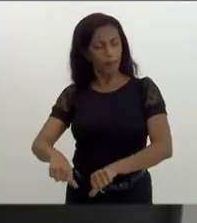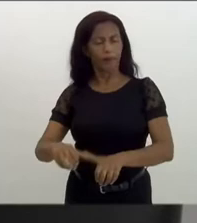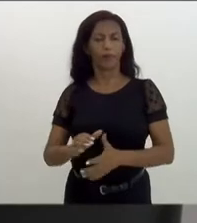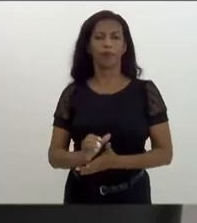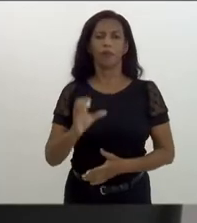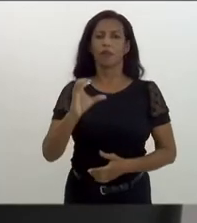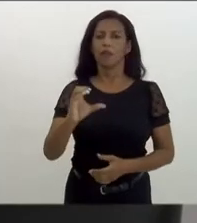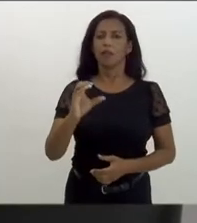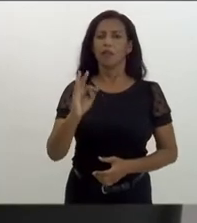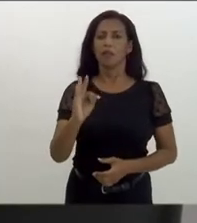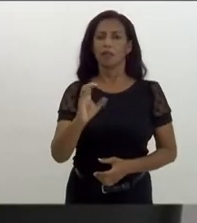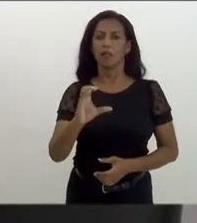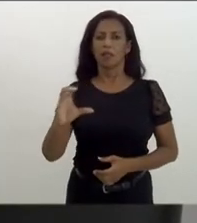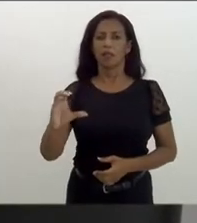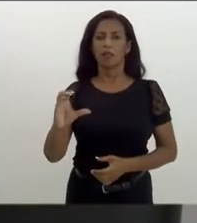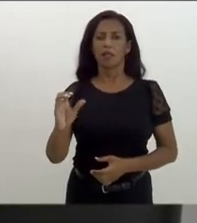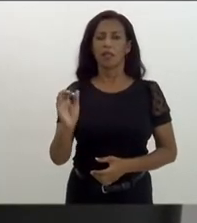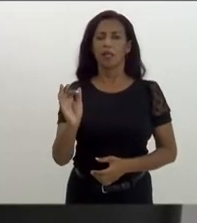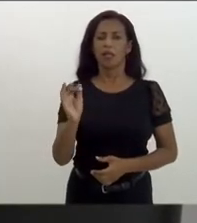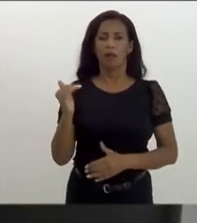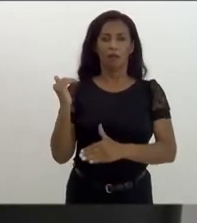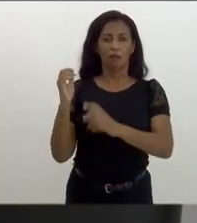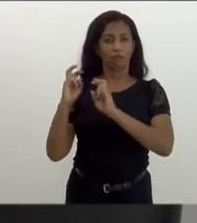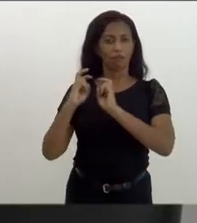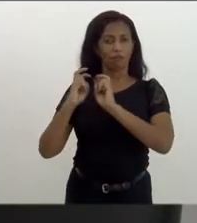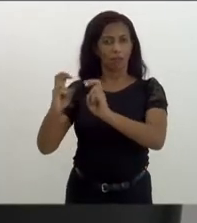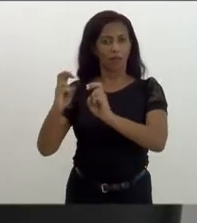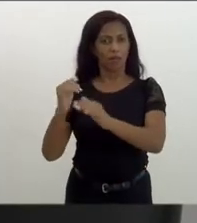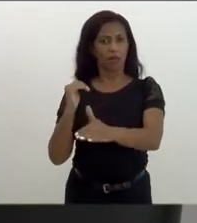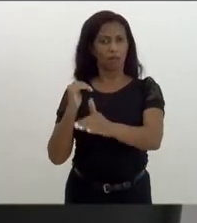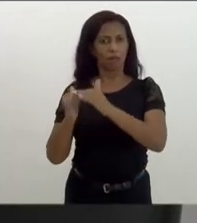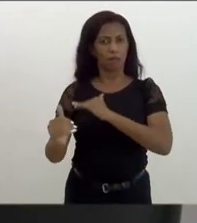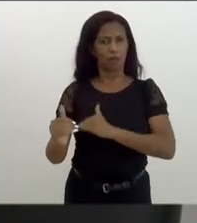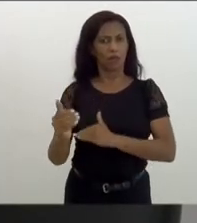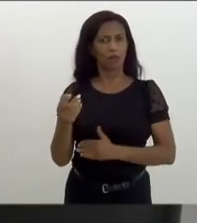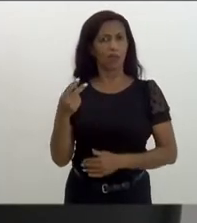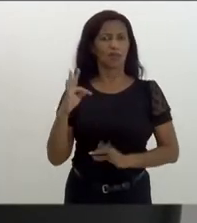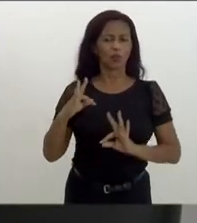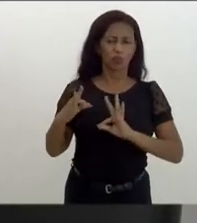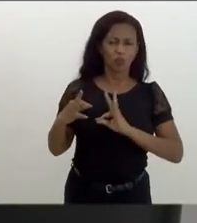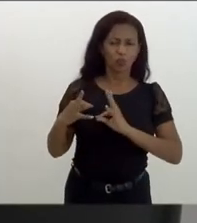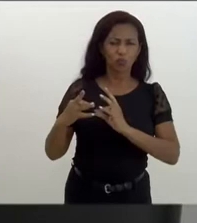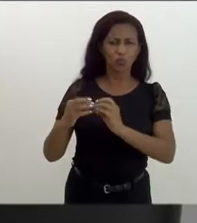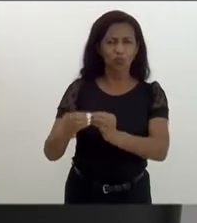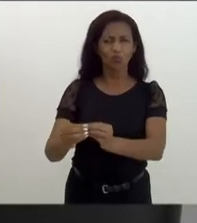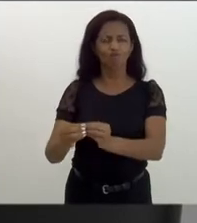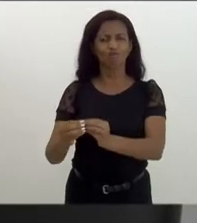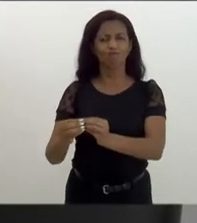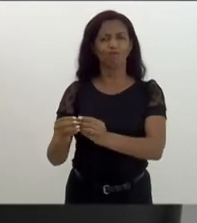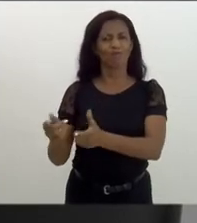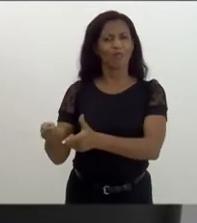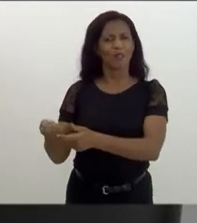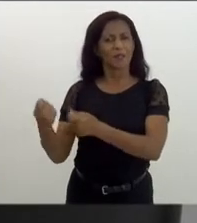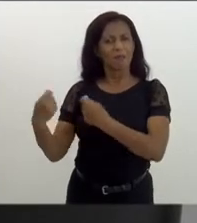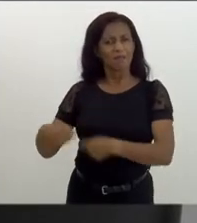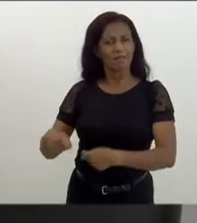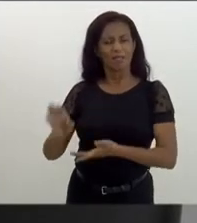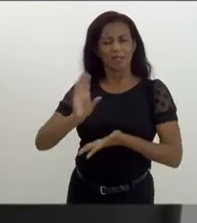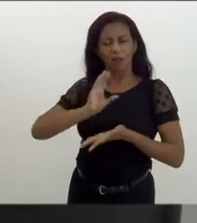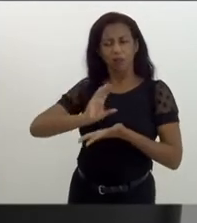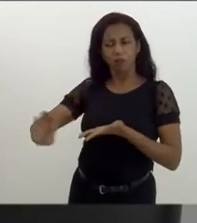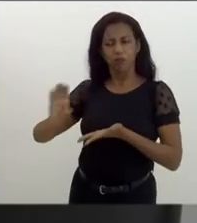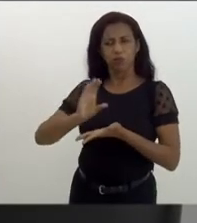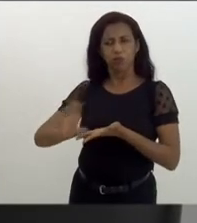a ctc ctc flumitrens e metrô são consideradas Totalmente Dependente de recursos